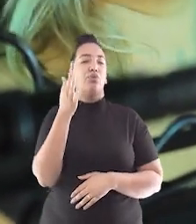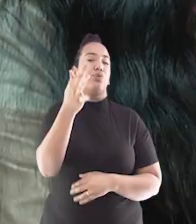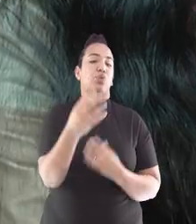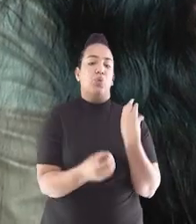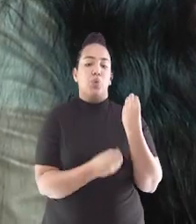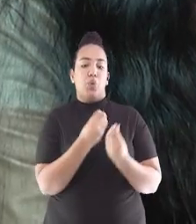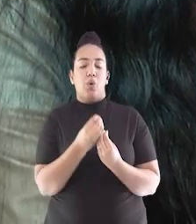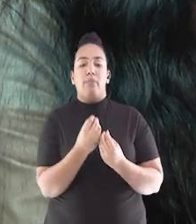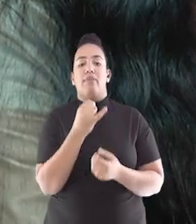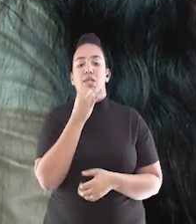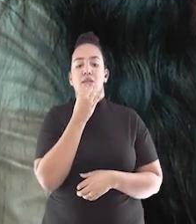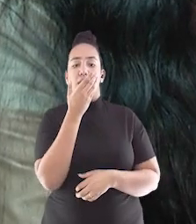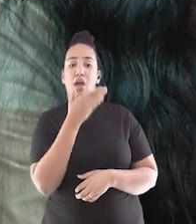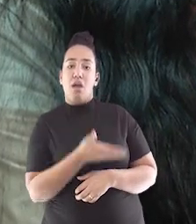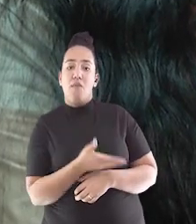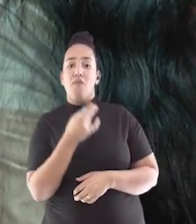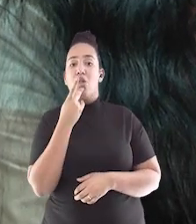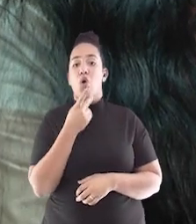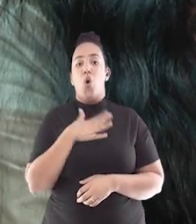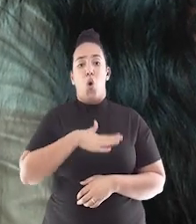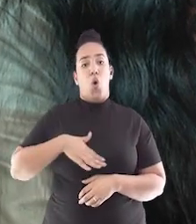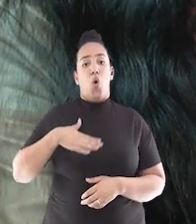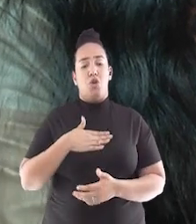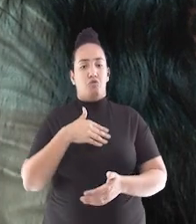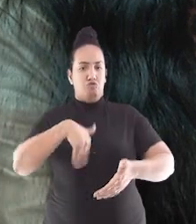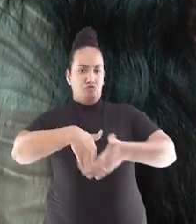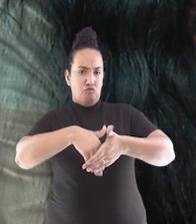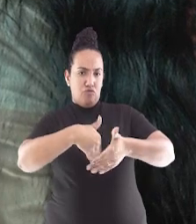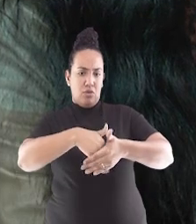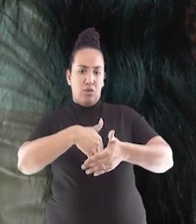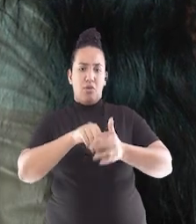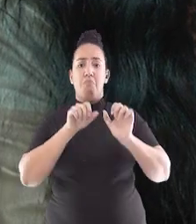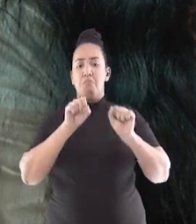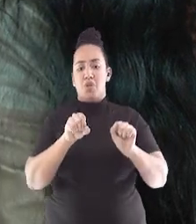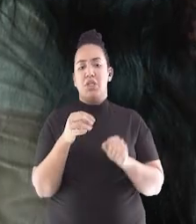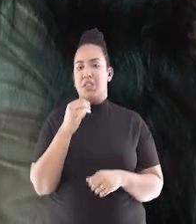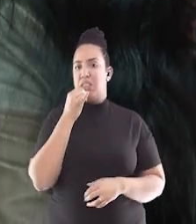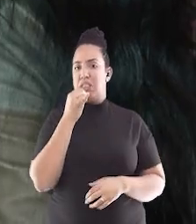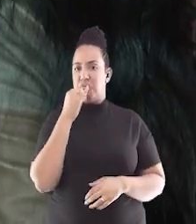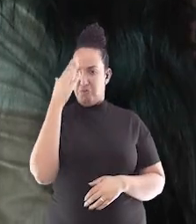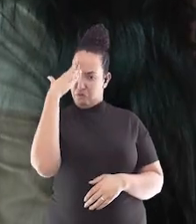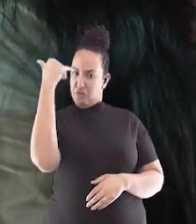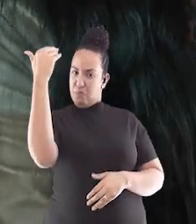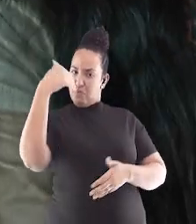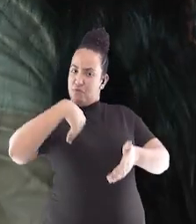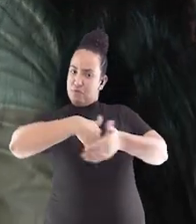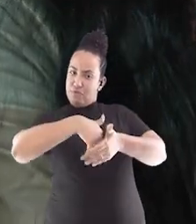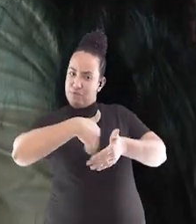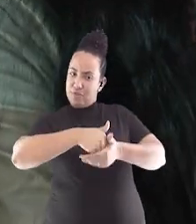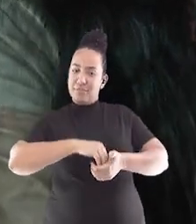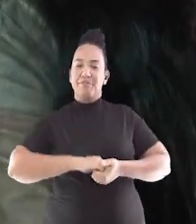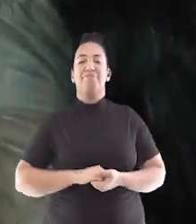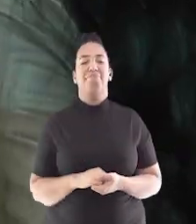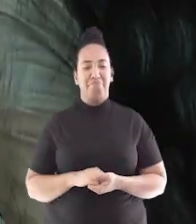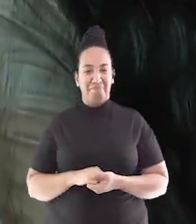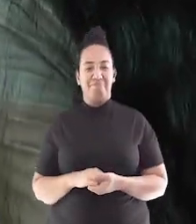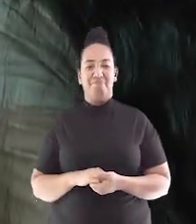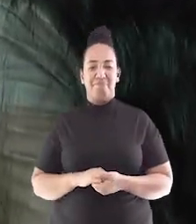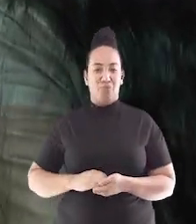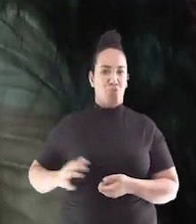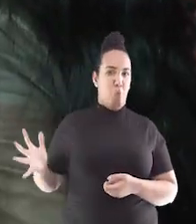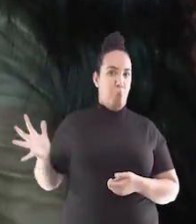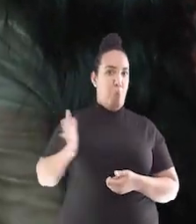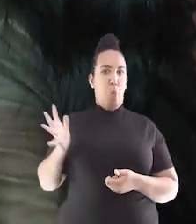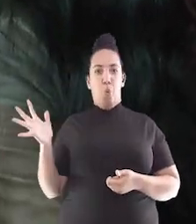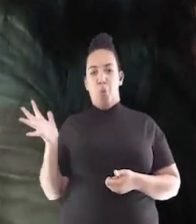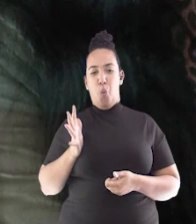sabe? Por exemplo, o Daniel fala que ele gosta de jogar bola, jogar futebol. Quem sabe ele não pode ser maior do que o Neymar daqui a alguns anos. Então, Olha, não vai ficar esqueça